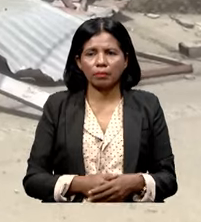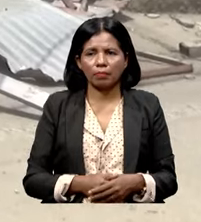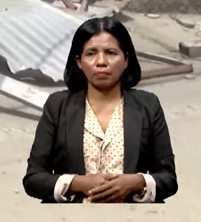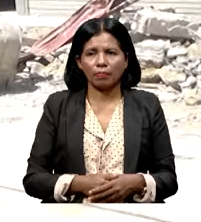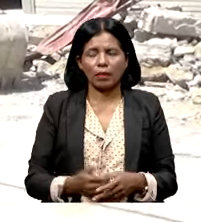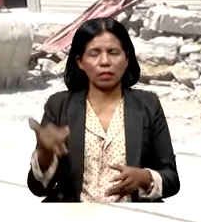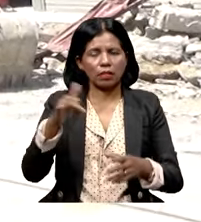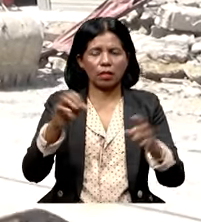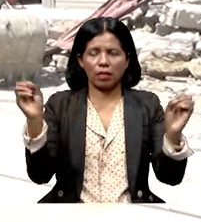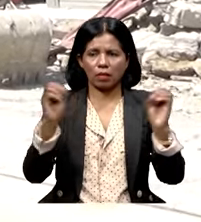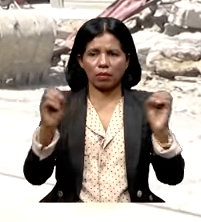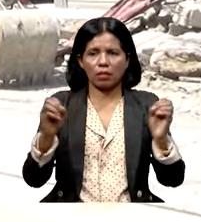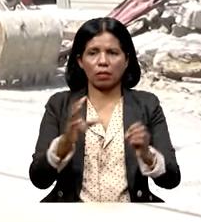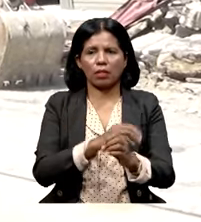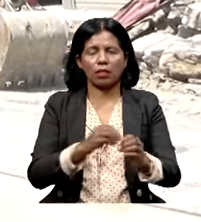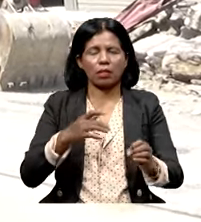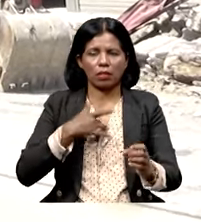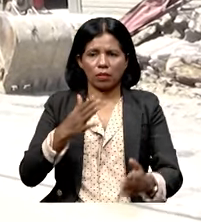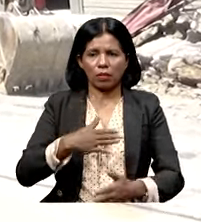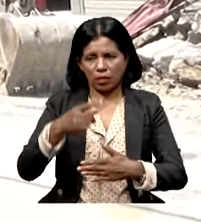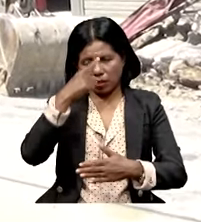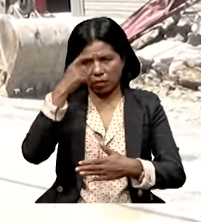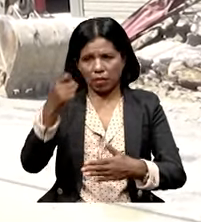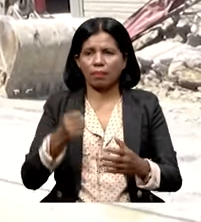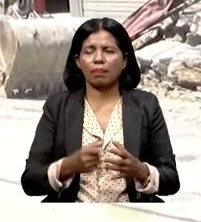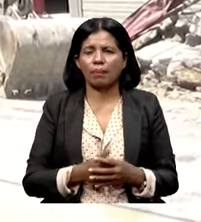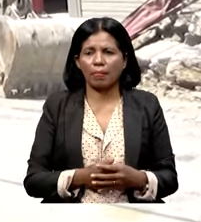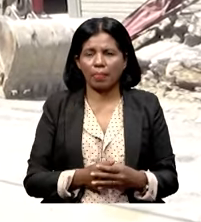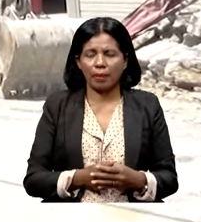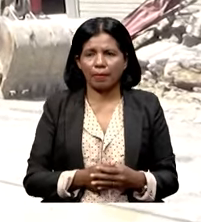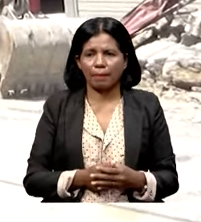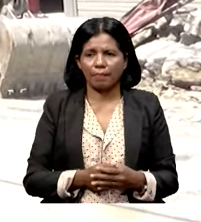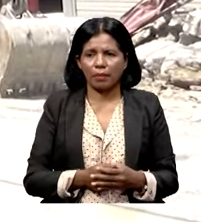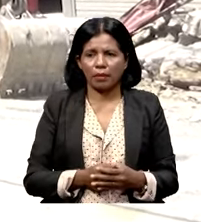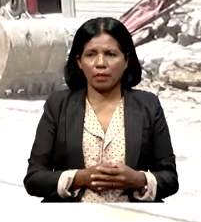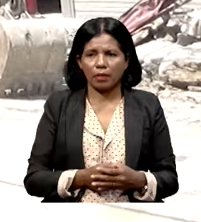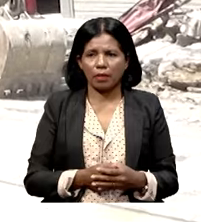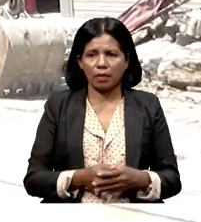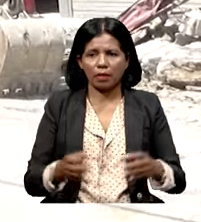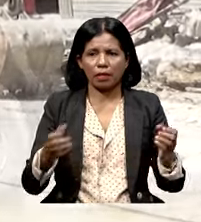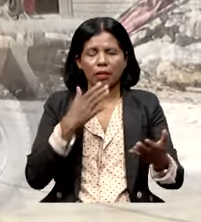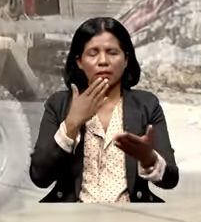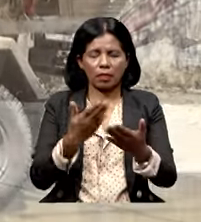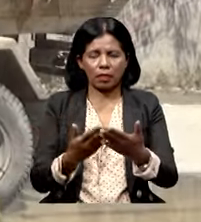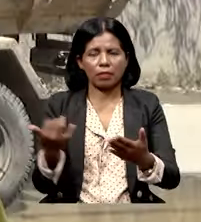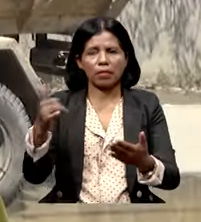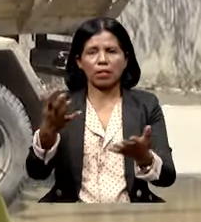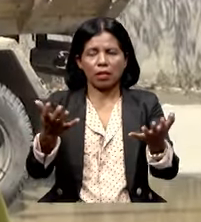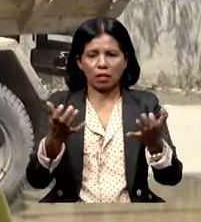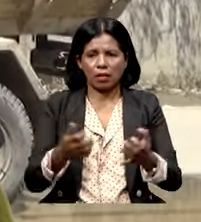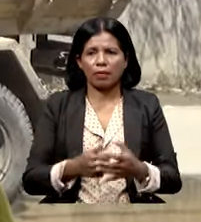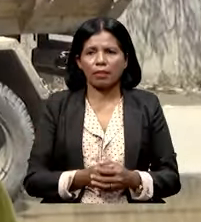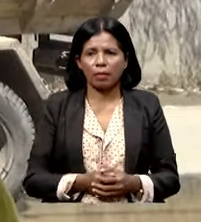sira la ko ya be nene satisfy so be nene tama be daruma be recupera na la to ba wat na be masyarakat may sira no resistencia